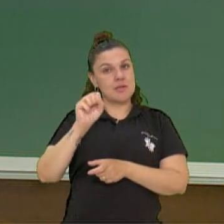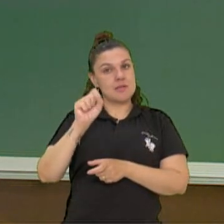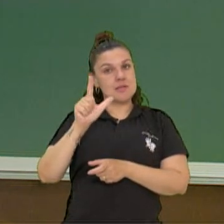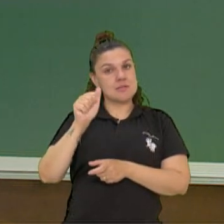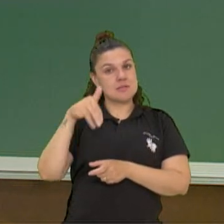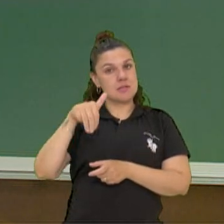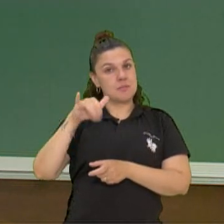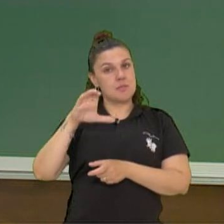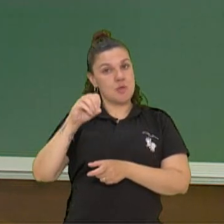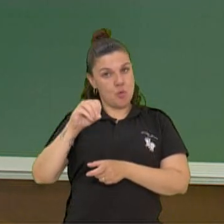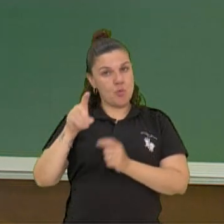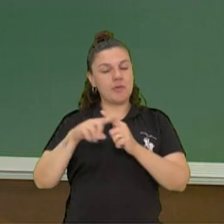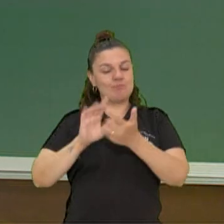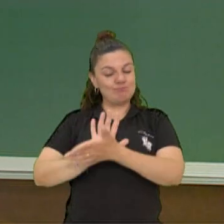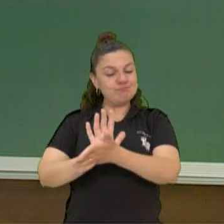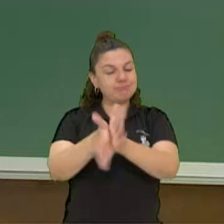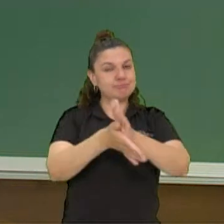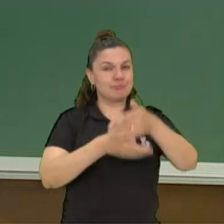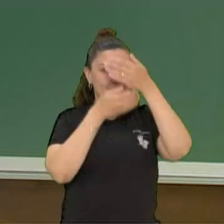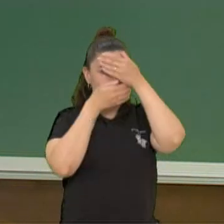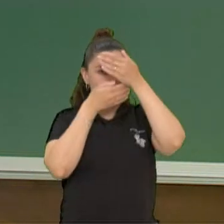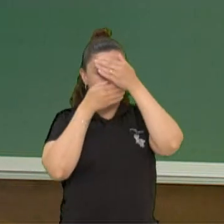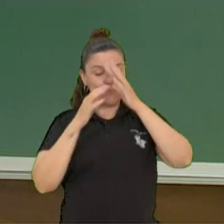todos os continentes do mundo. Aí você tem